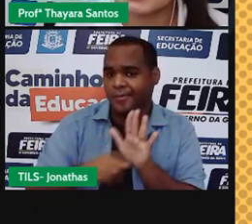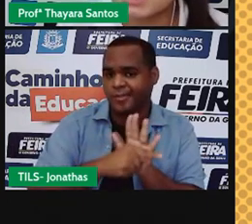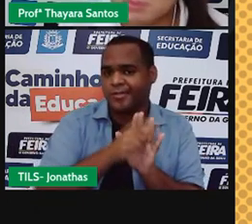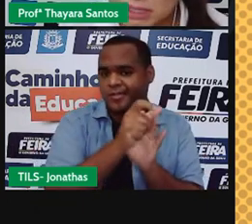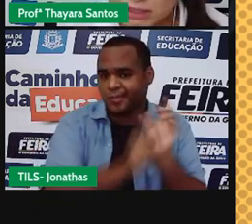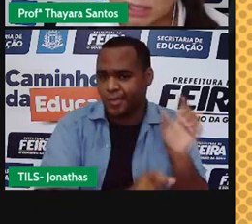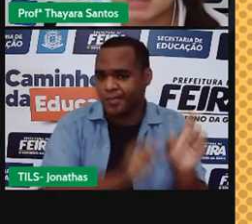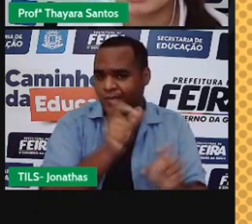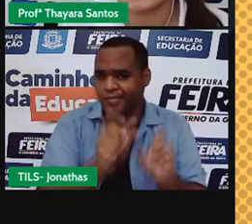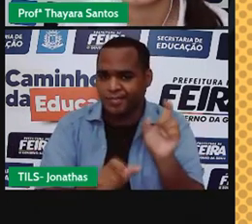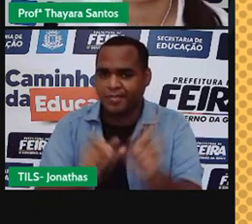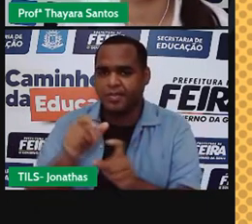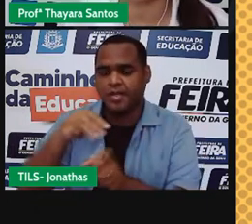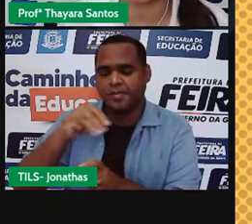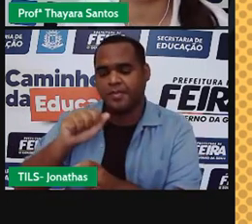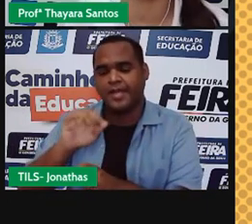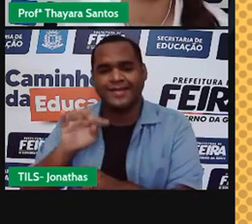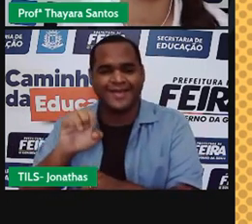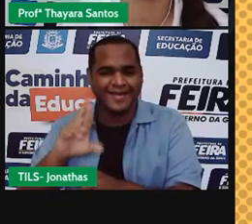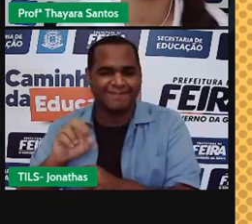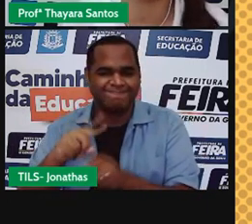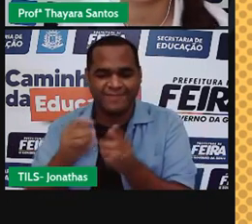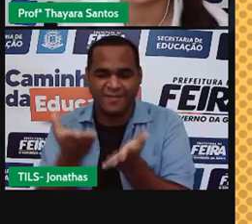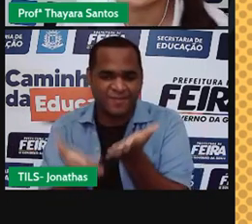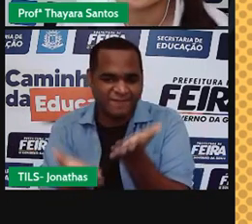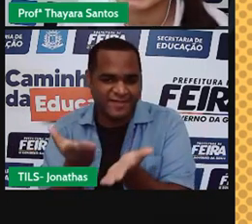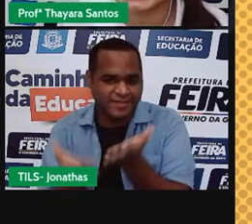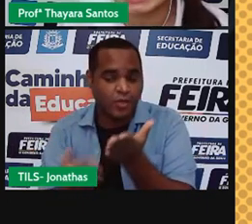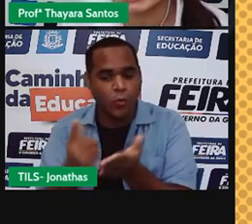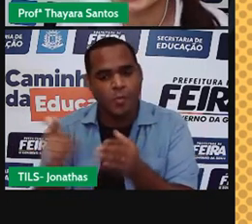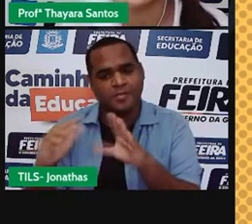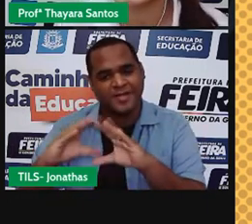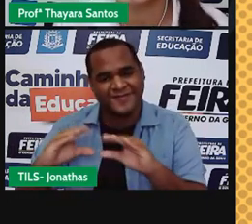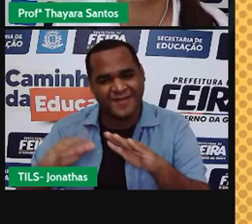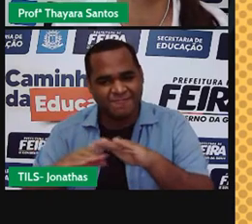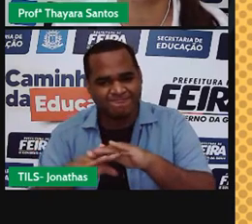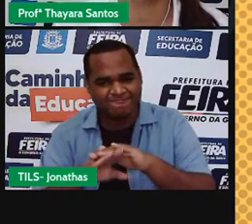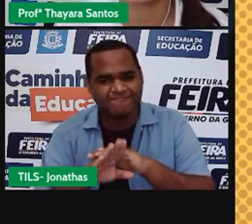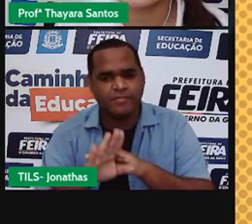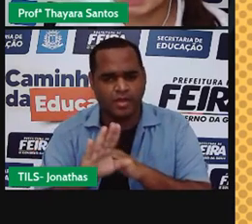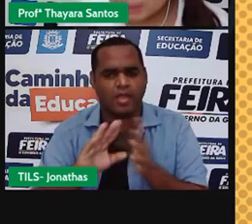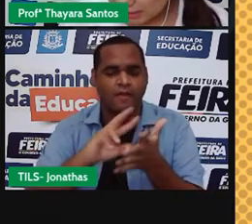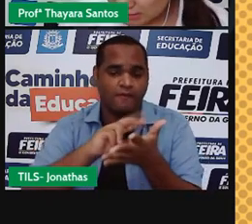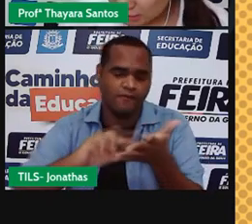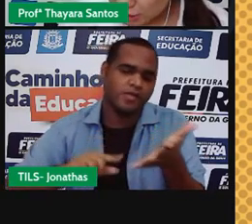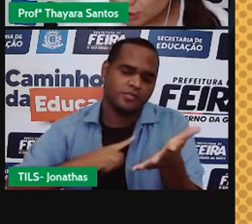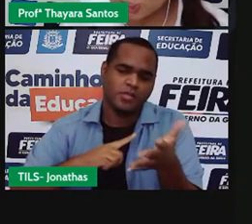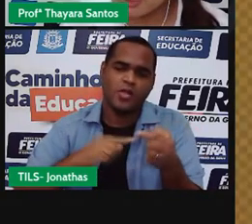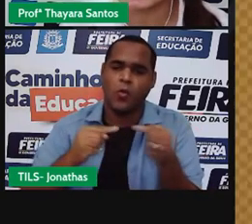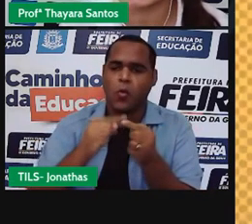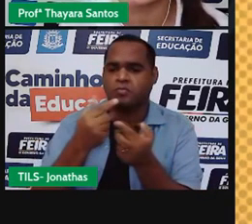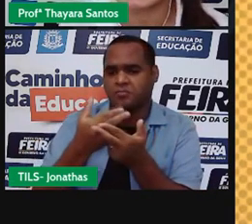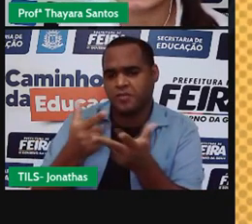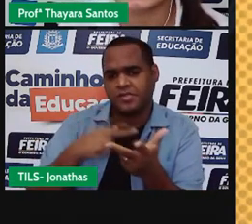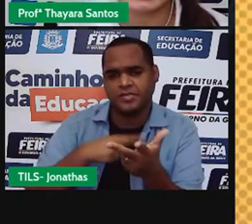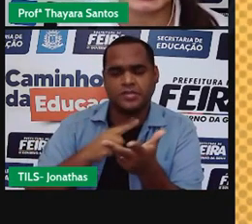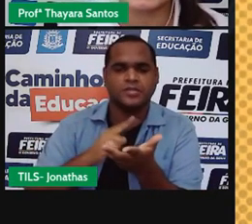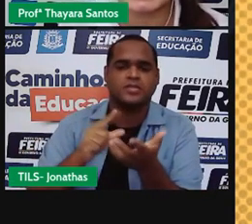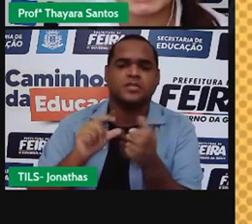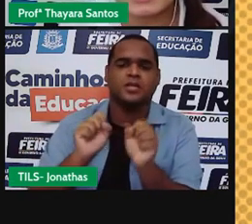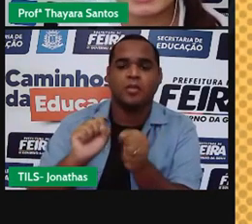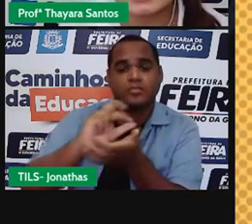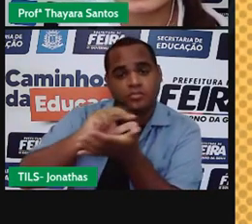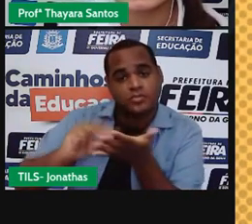em todas as matérias, como é o caso da massa, do volume e da impenetrabilidade. E as propriedades que a gente chama